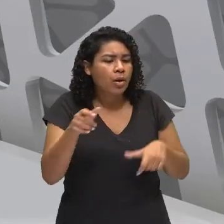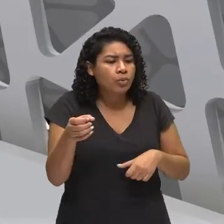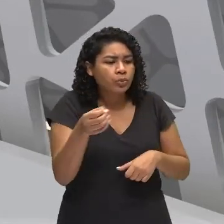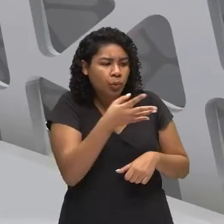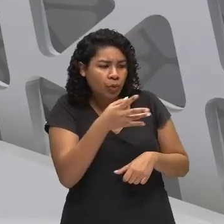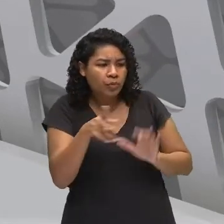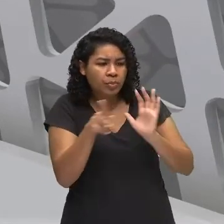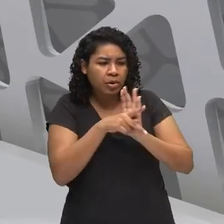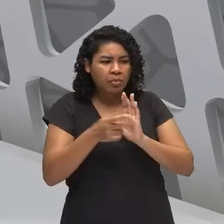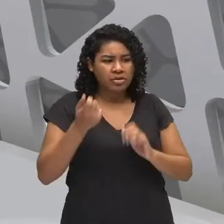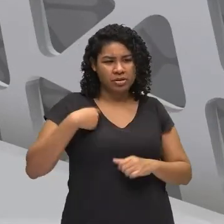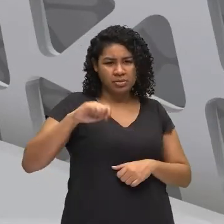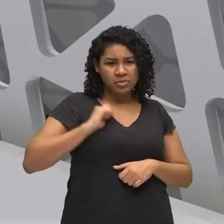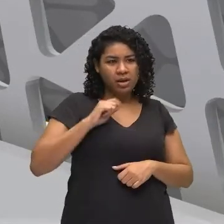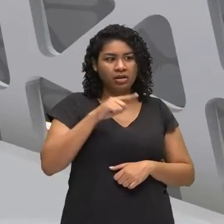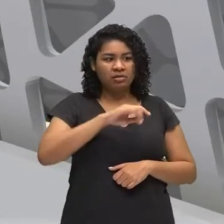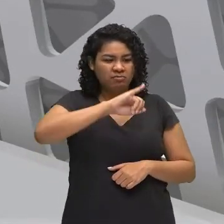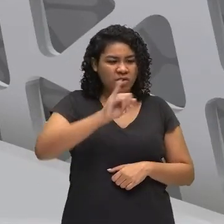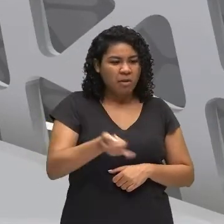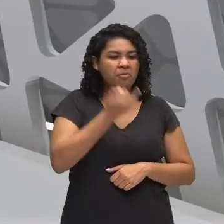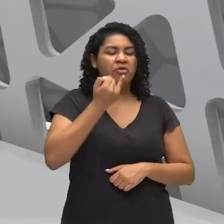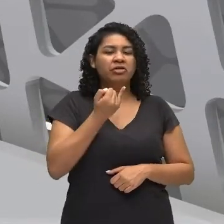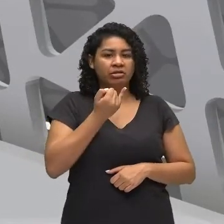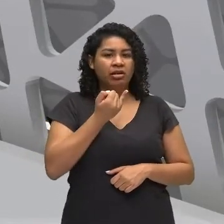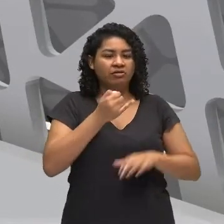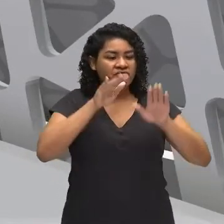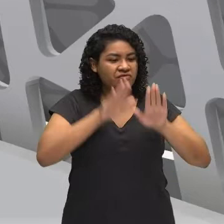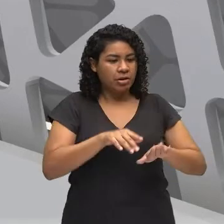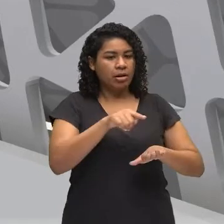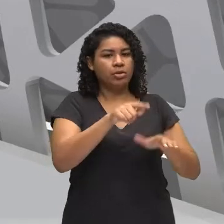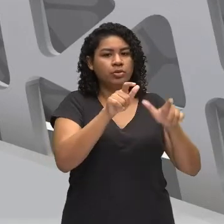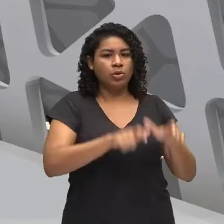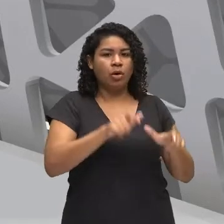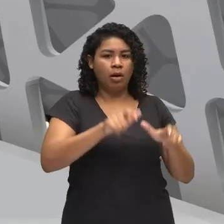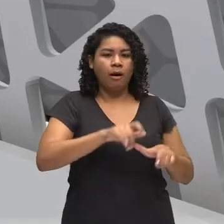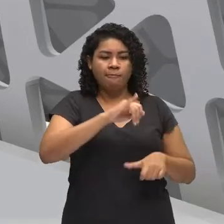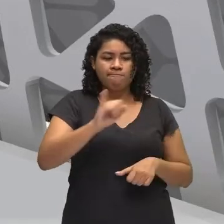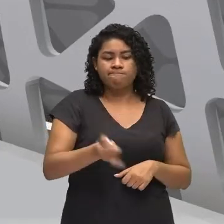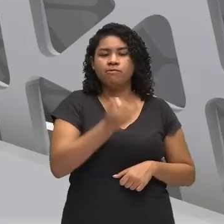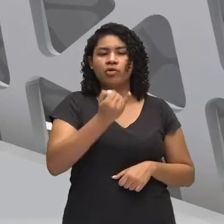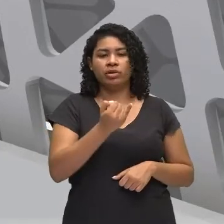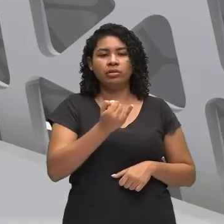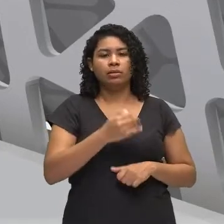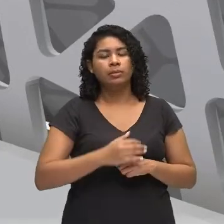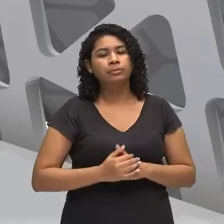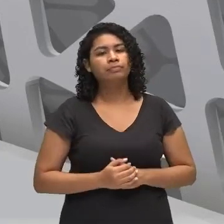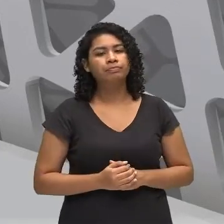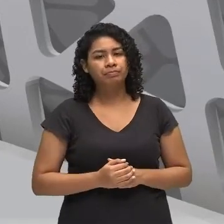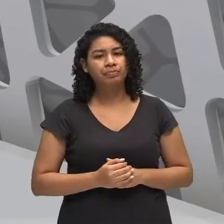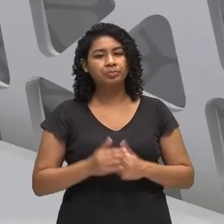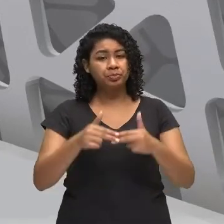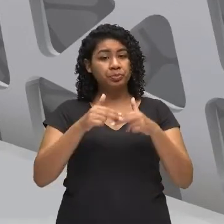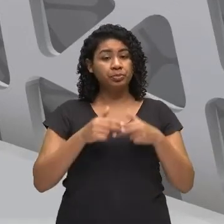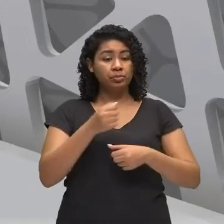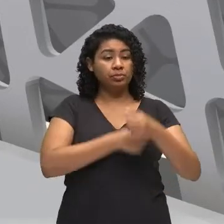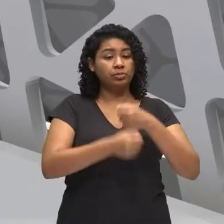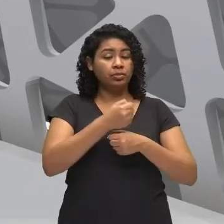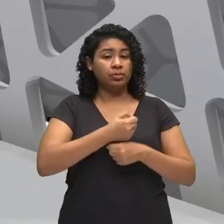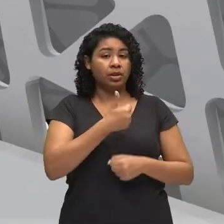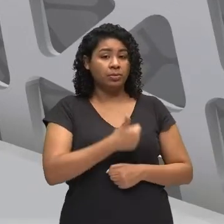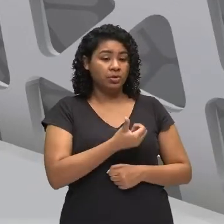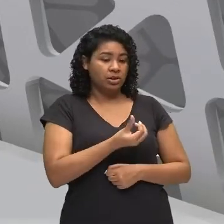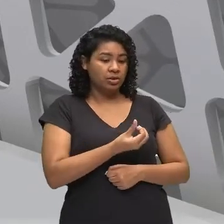eles iam dar um jeito de conseguir marcar posse ali. Tanto que em 1640,